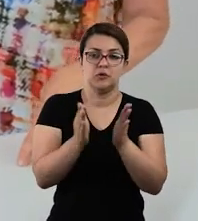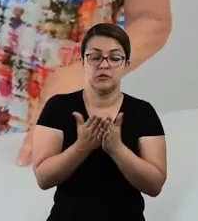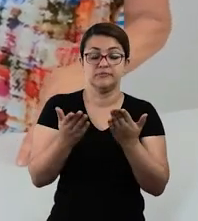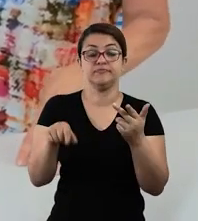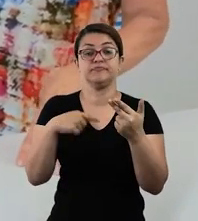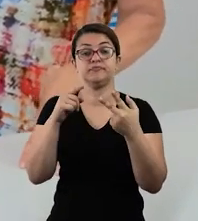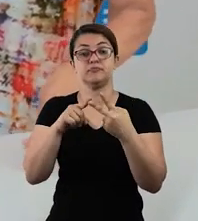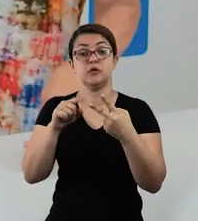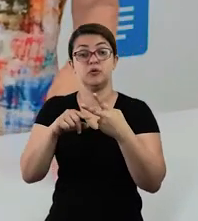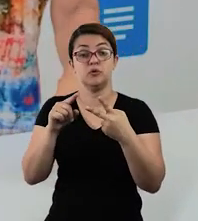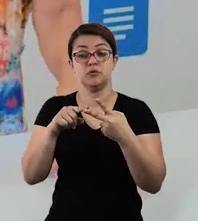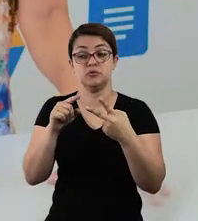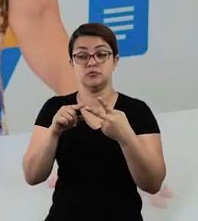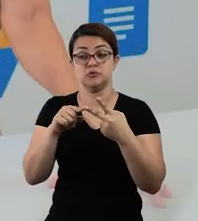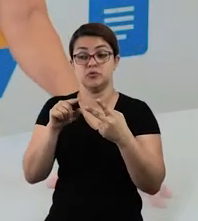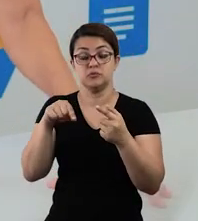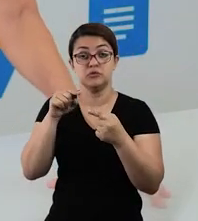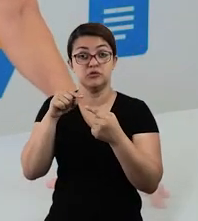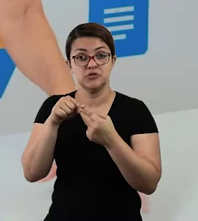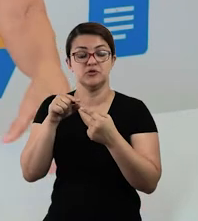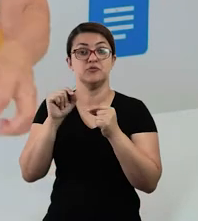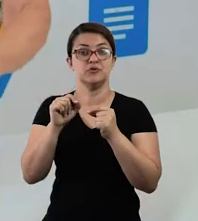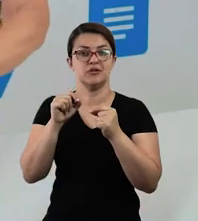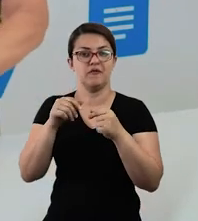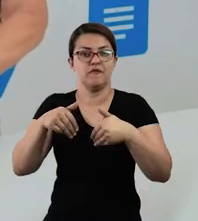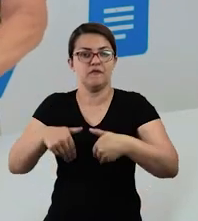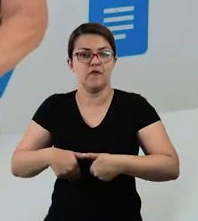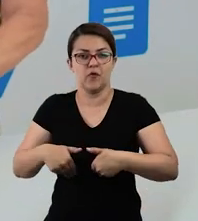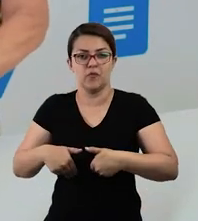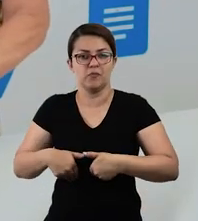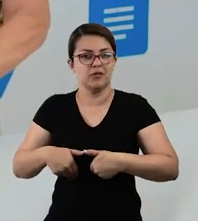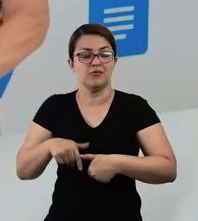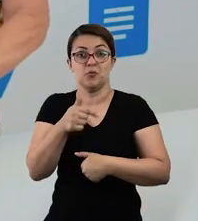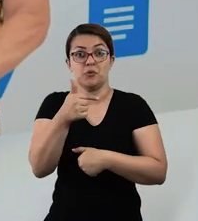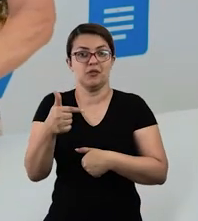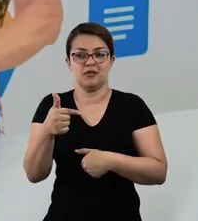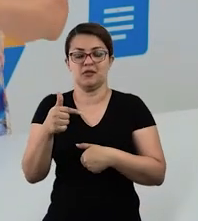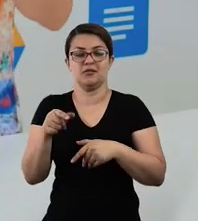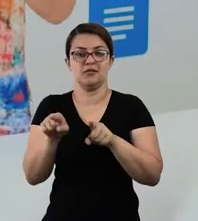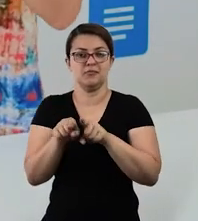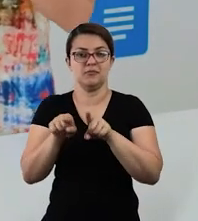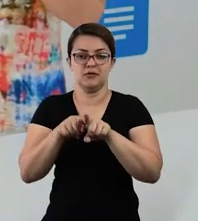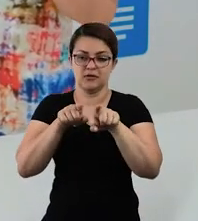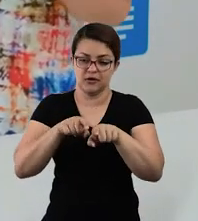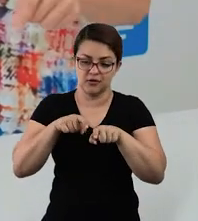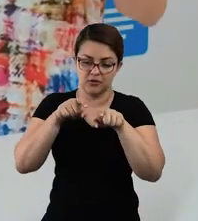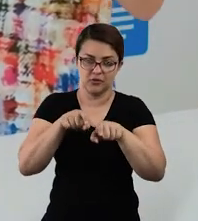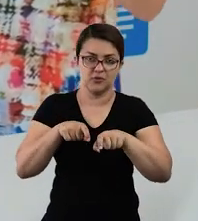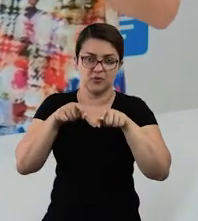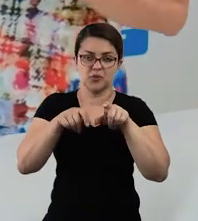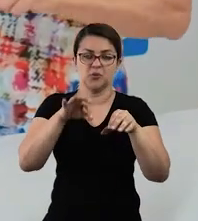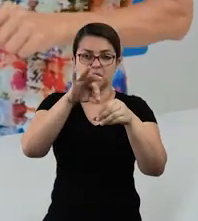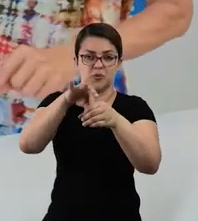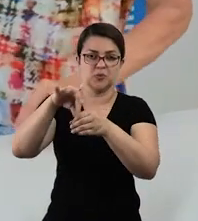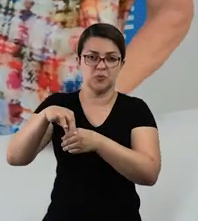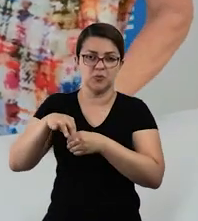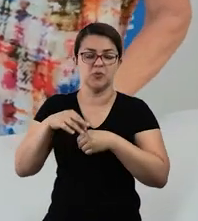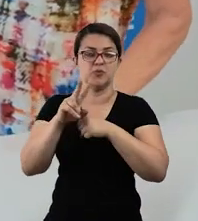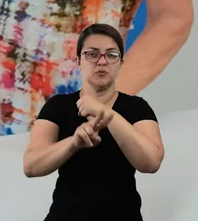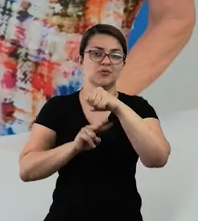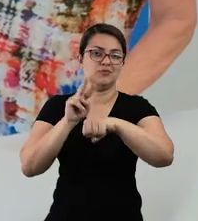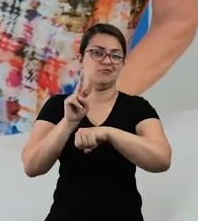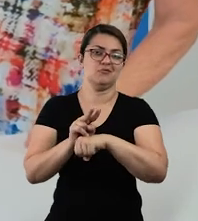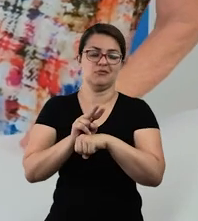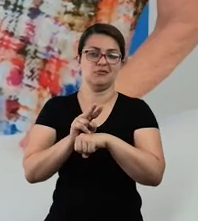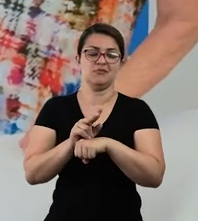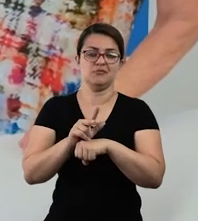da agenda, é a fome zero e a agricultura sustentável. Isso é muito importante. Dê uma pesquisada sobre